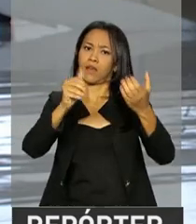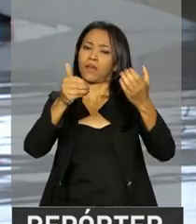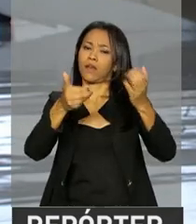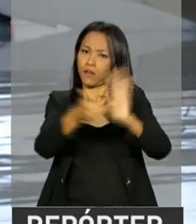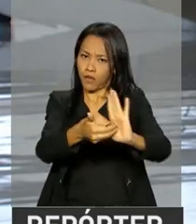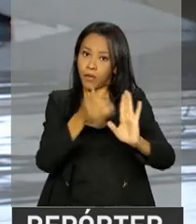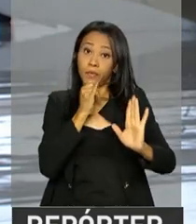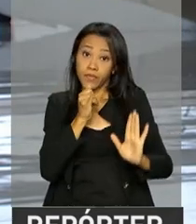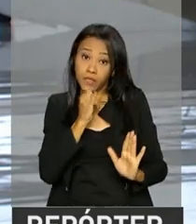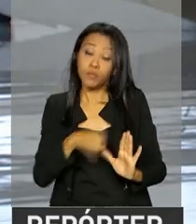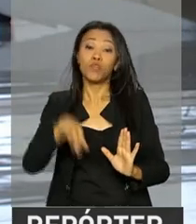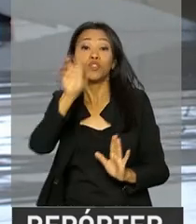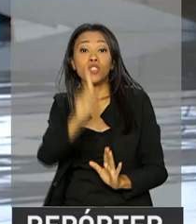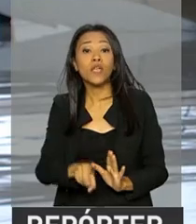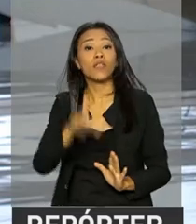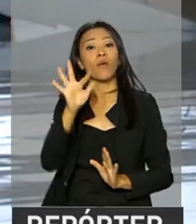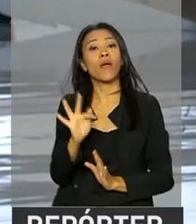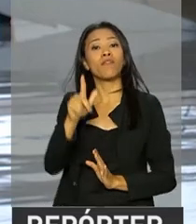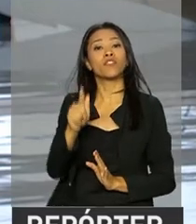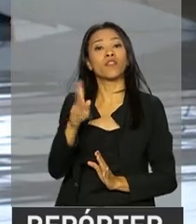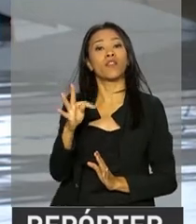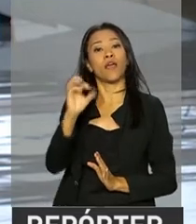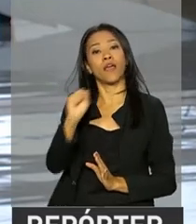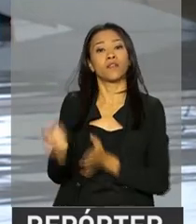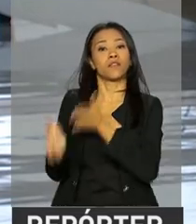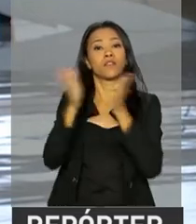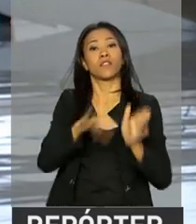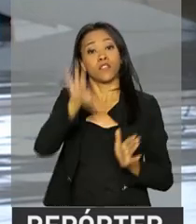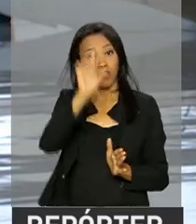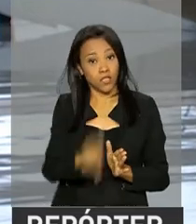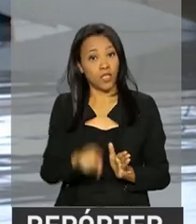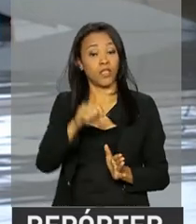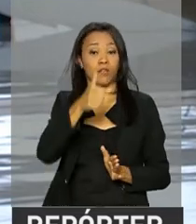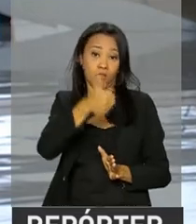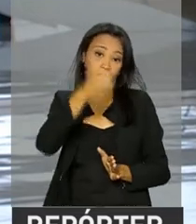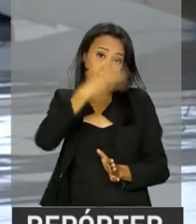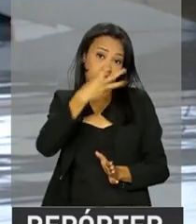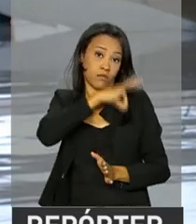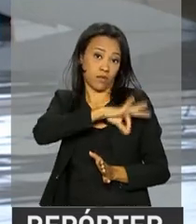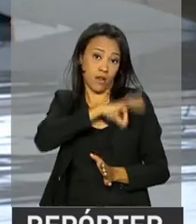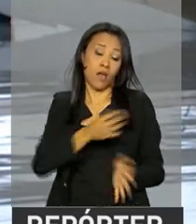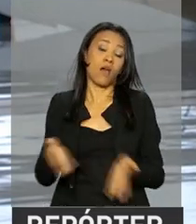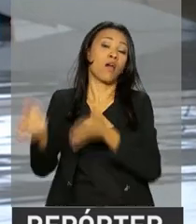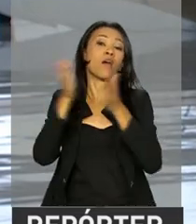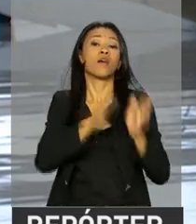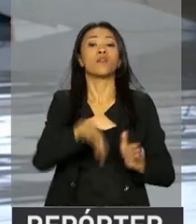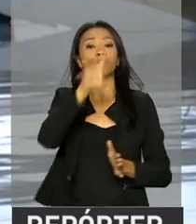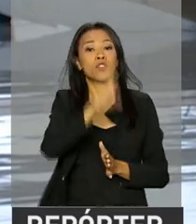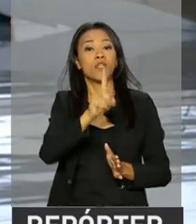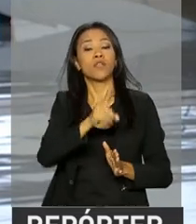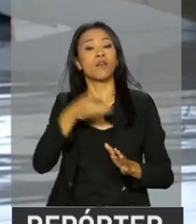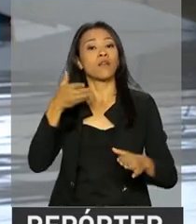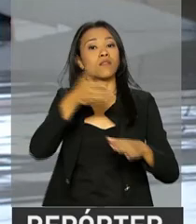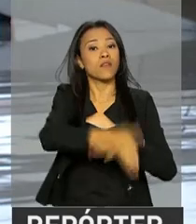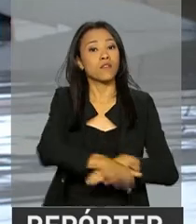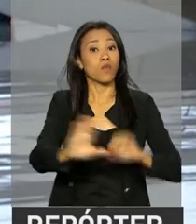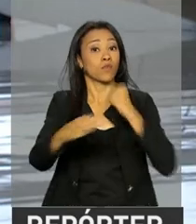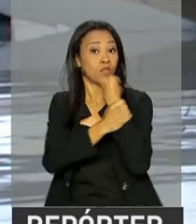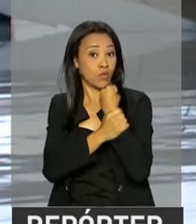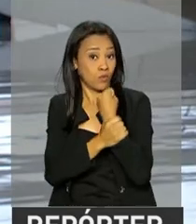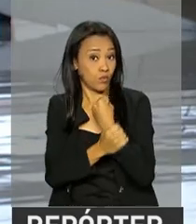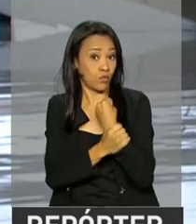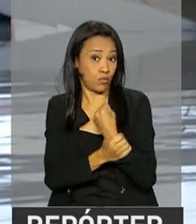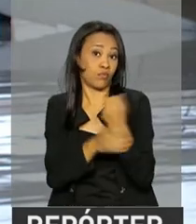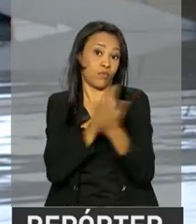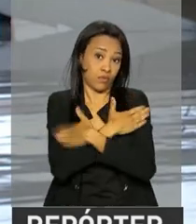exemplo o direito ao FGTS direito a 13º salário direito a acesso ao seguro desemprego e por